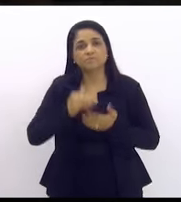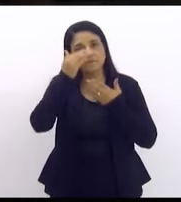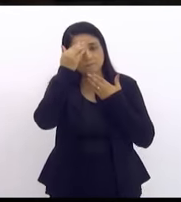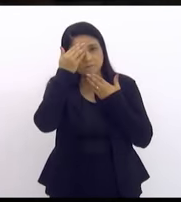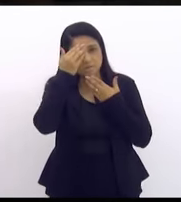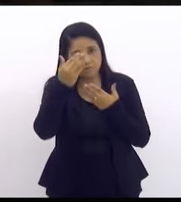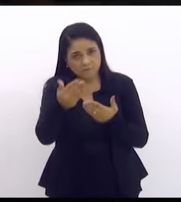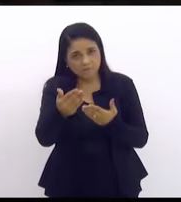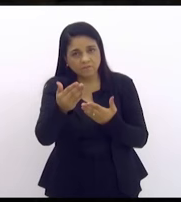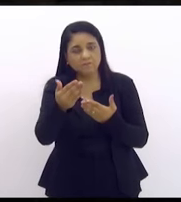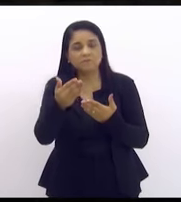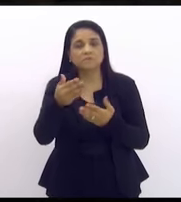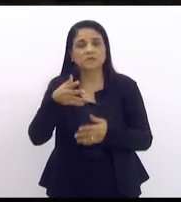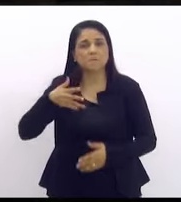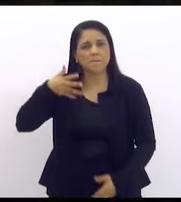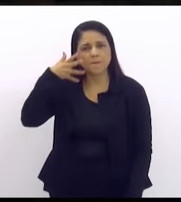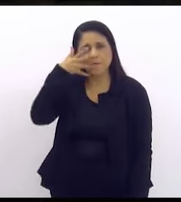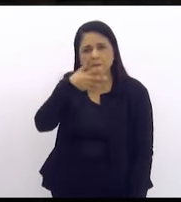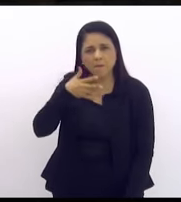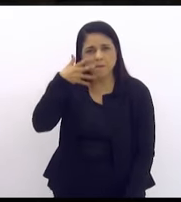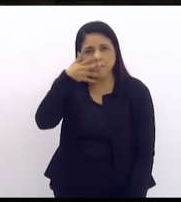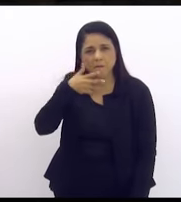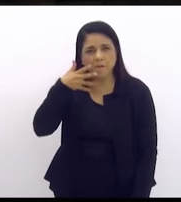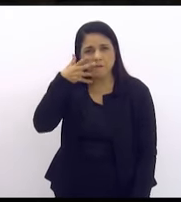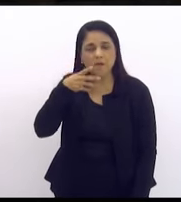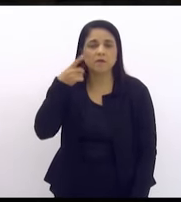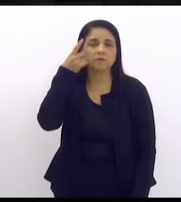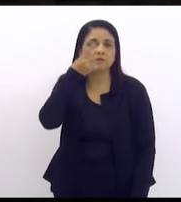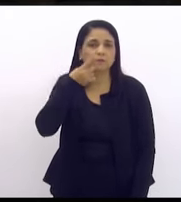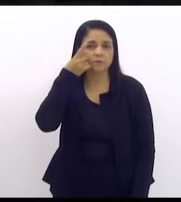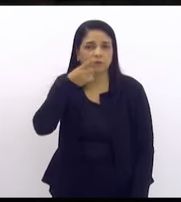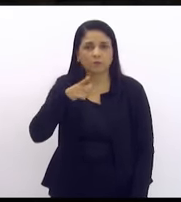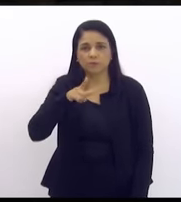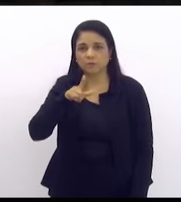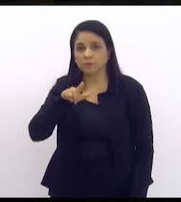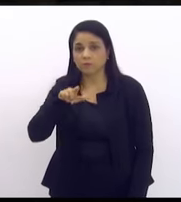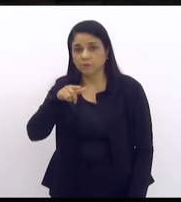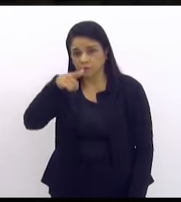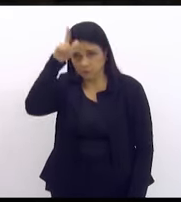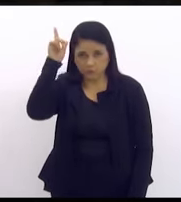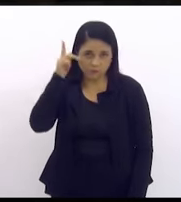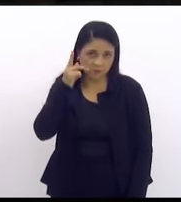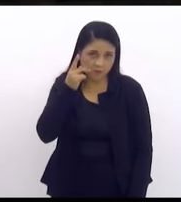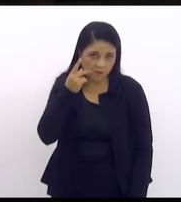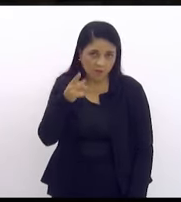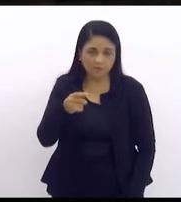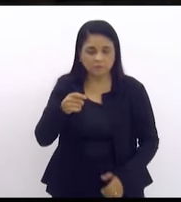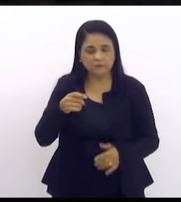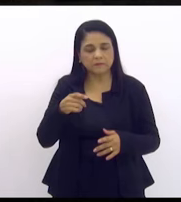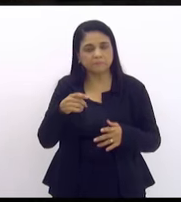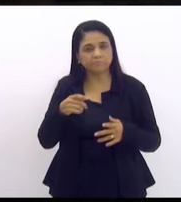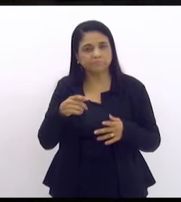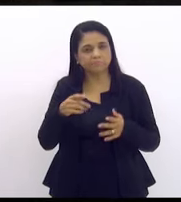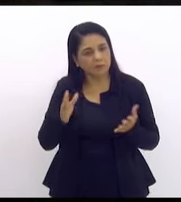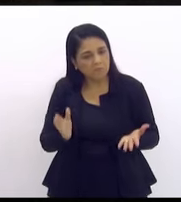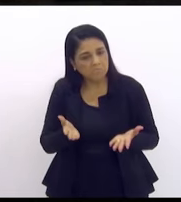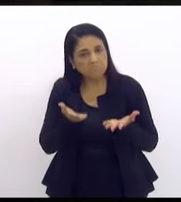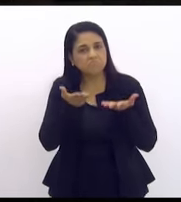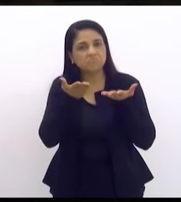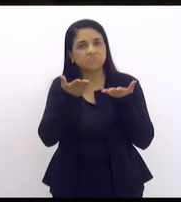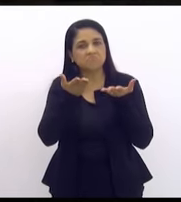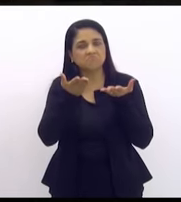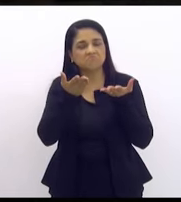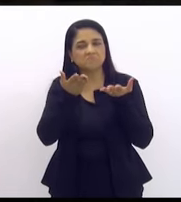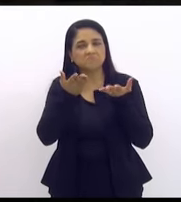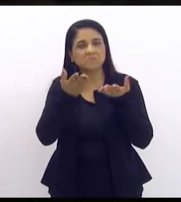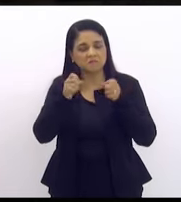Agradecer aí a fala do nosso deputado Luiz Paulo, né, que tanto engrandece aí ao